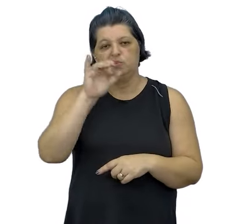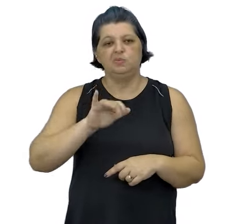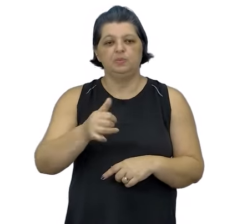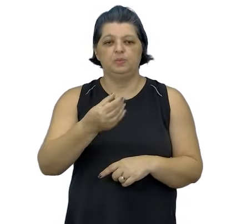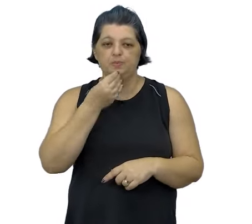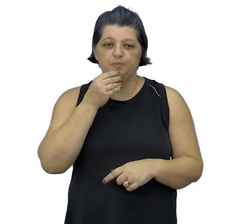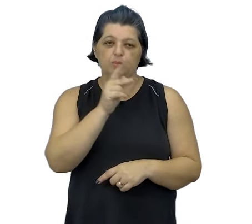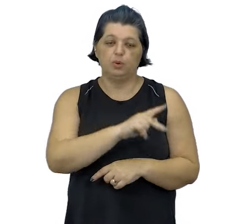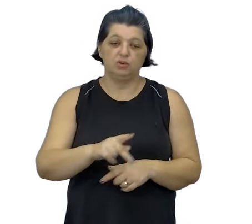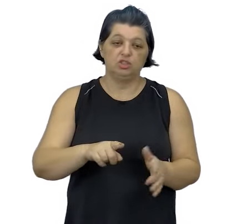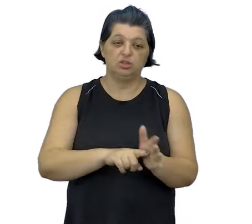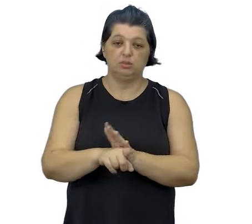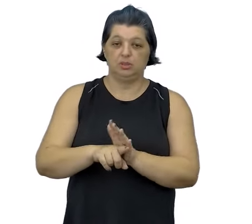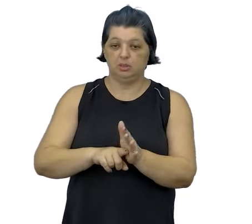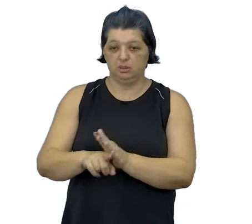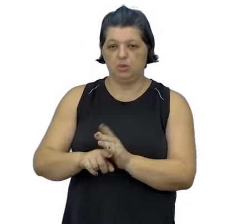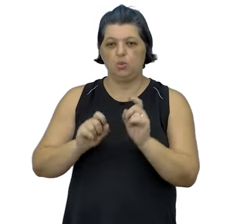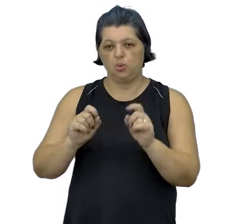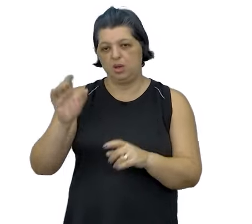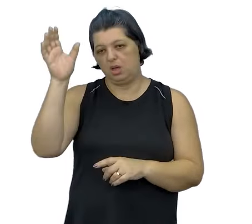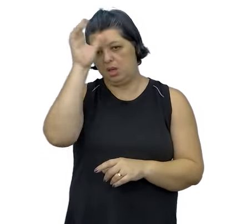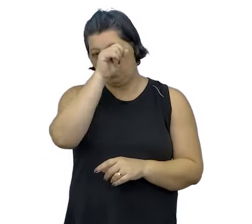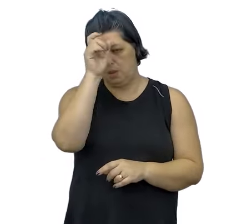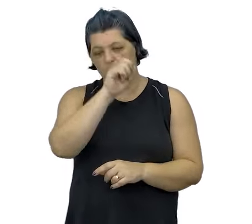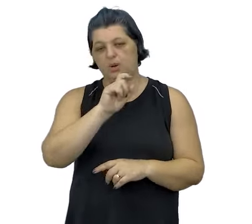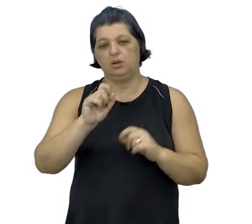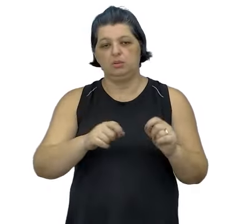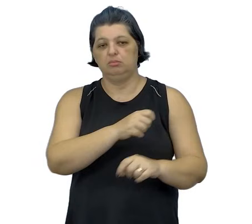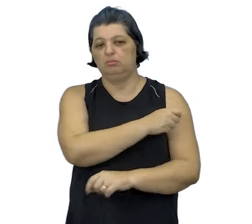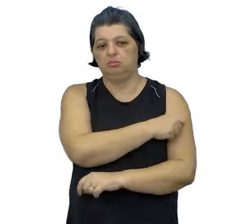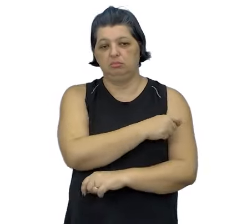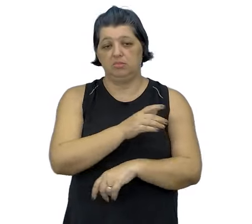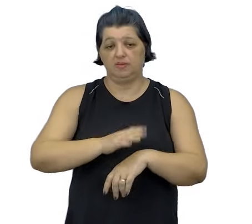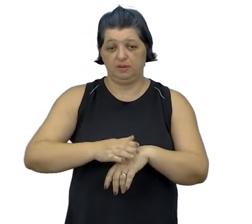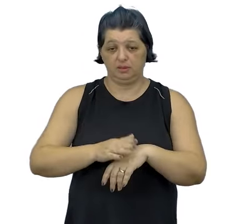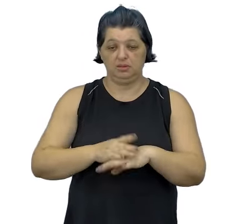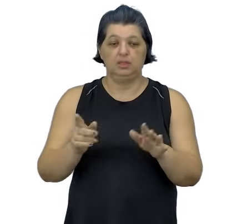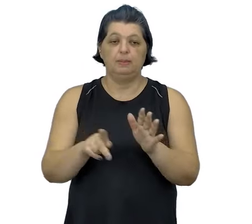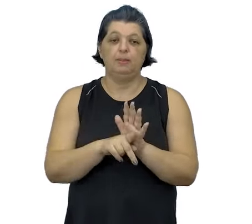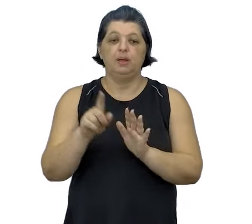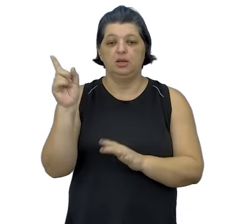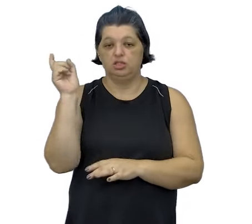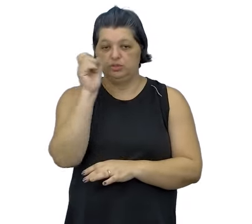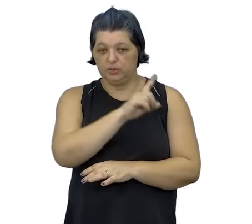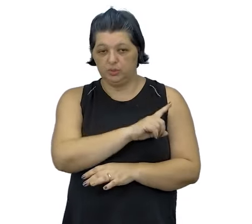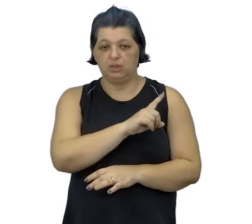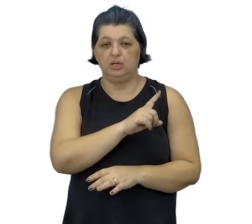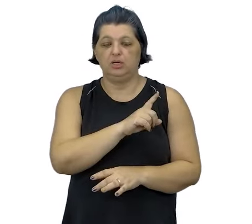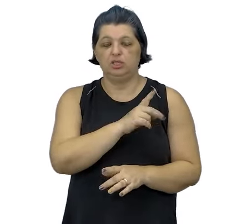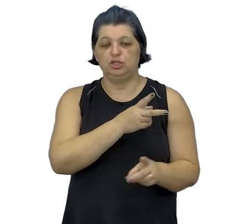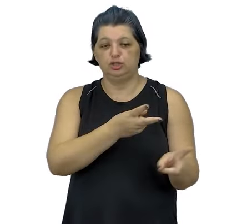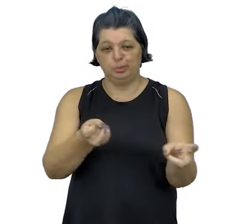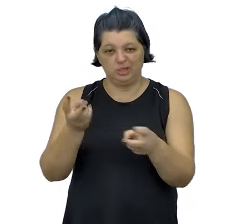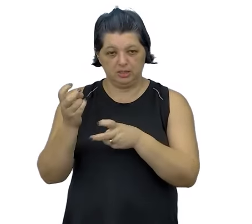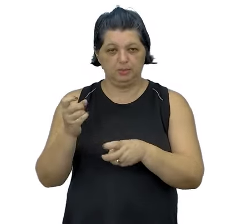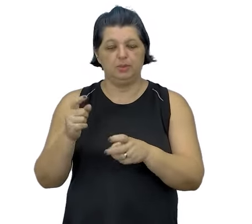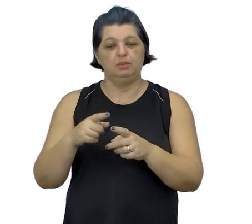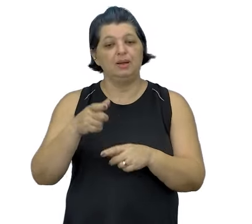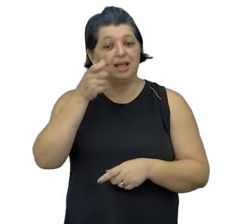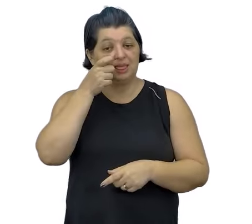diagnóstico preciso do que o aprendiz foi capaz de realizar, as dificuldades encontradas, seus interesses e